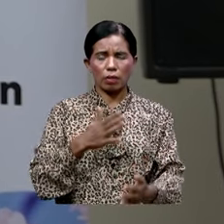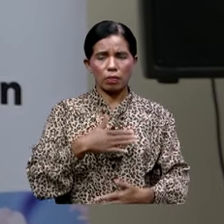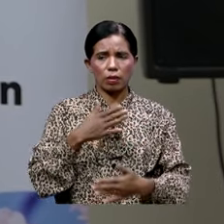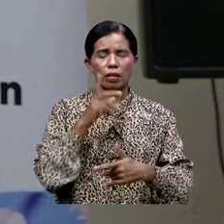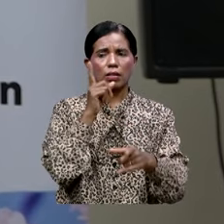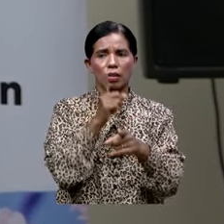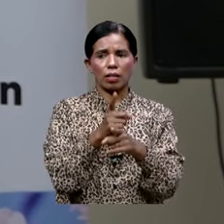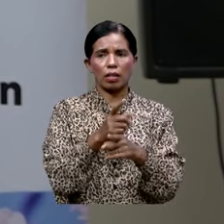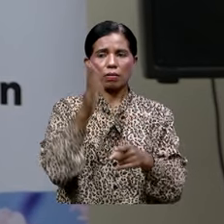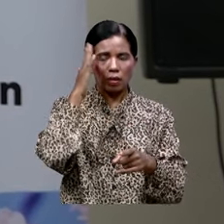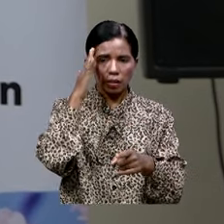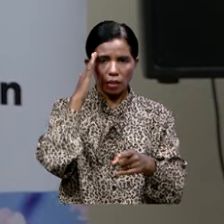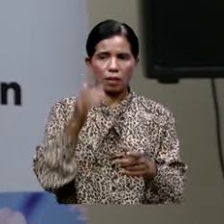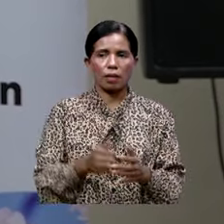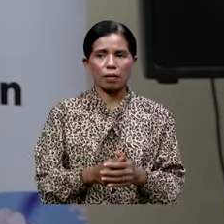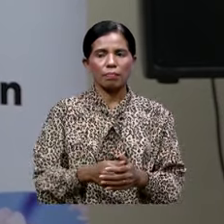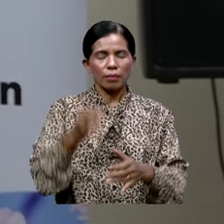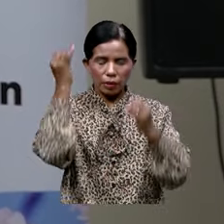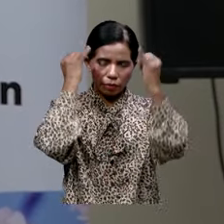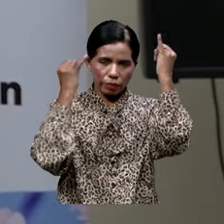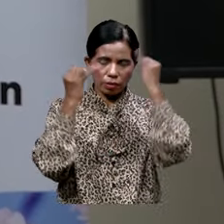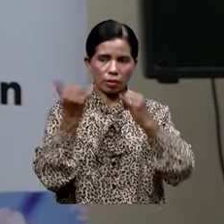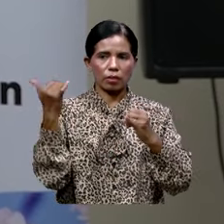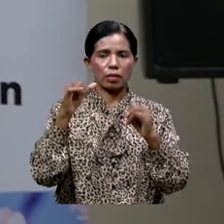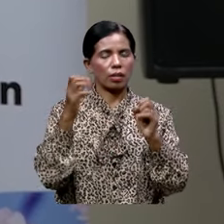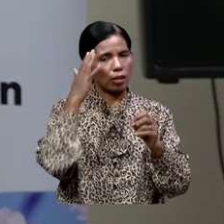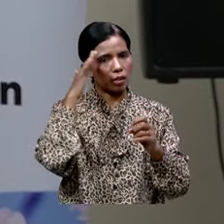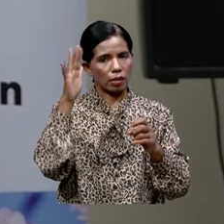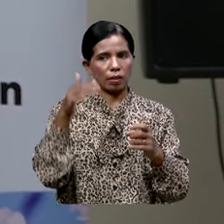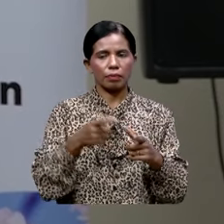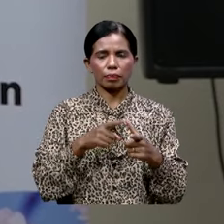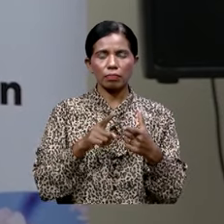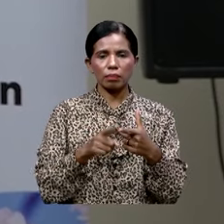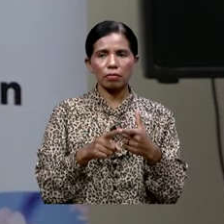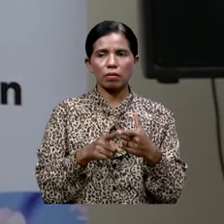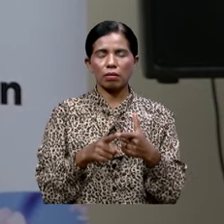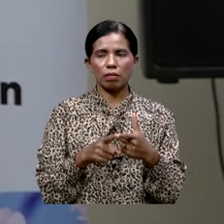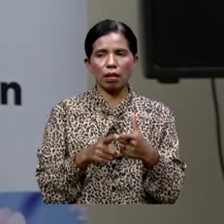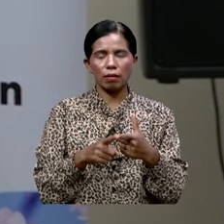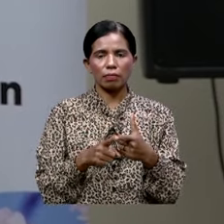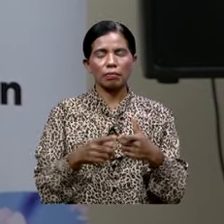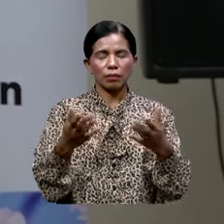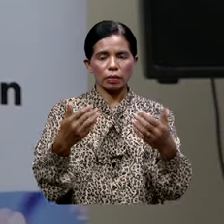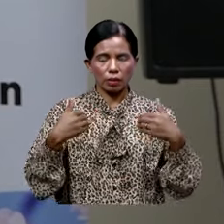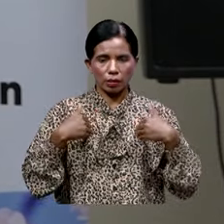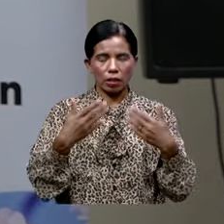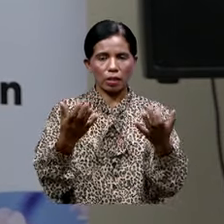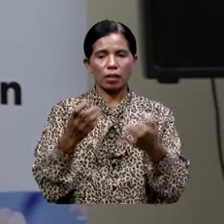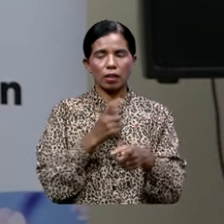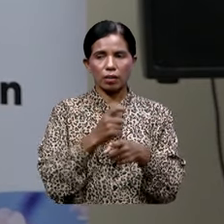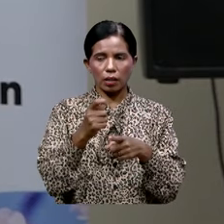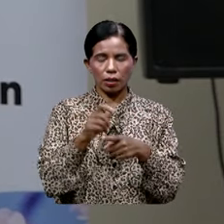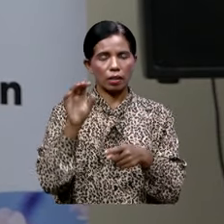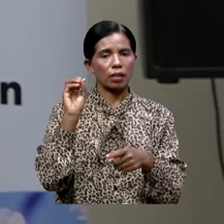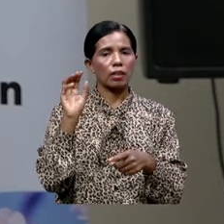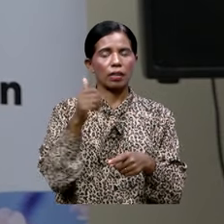atu hatene informação nebe que será durante la hatene no iha duni hakara katu praktika iha idada kini ni